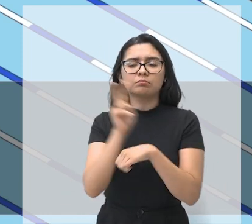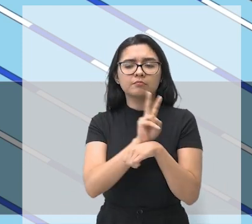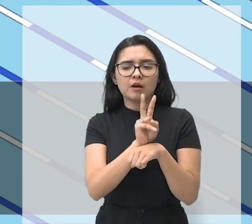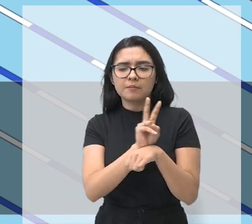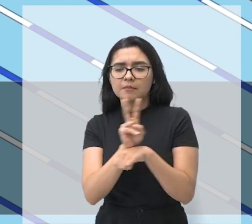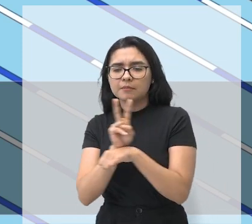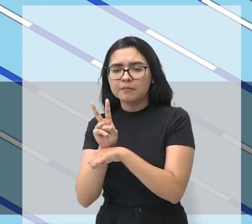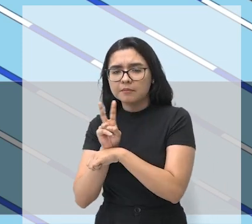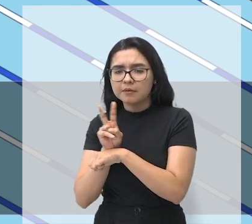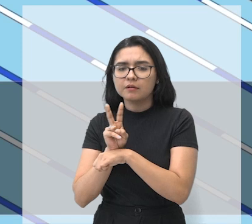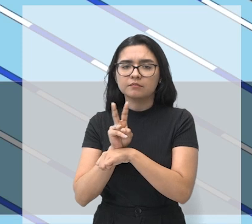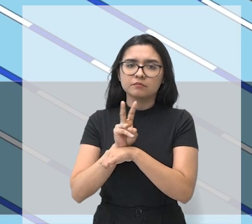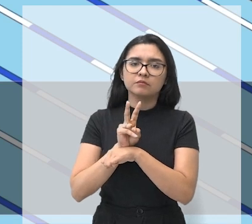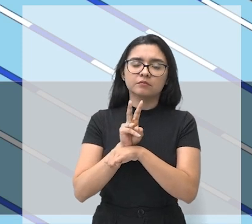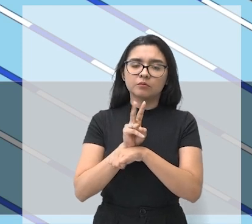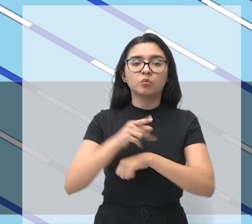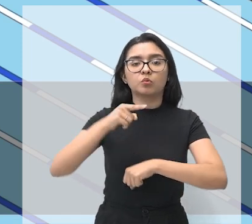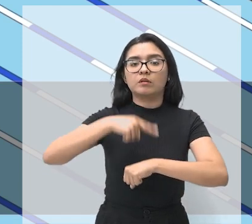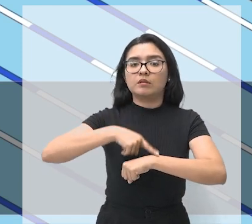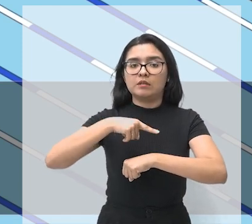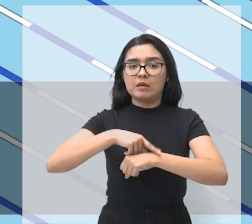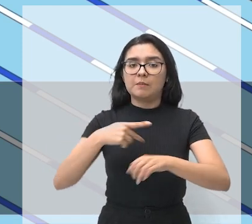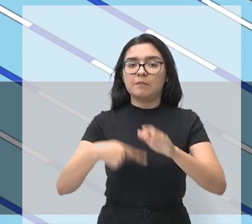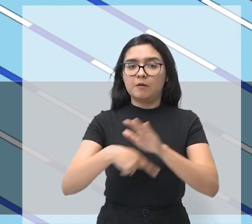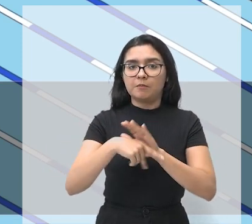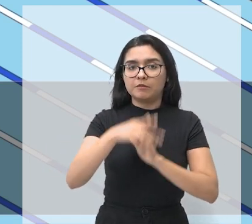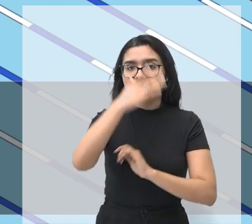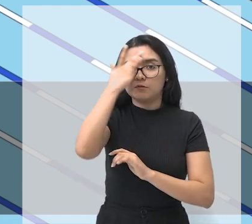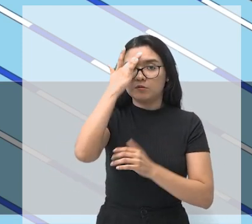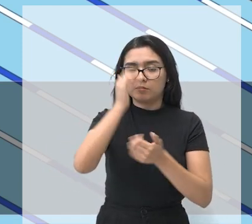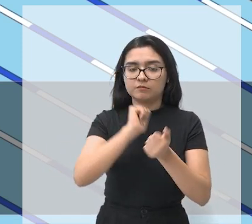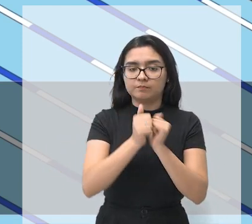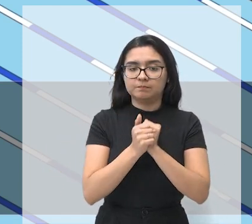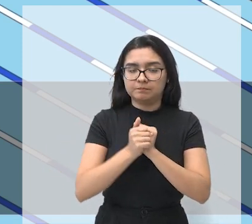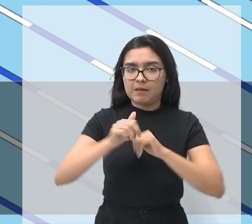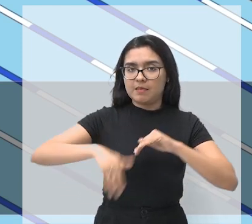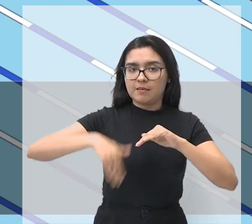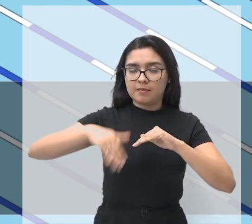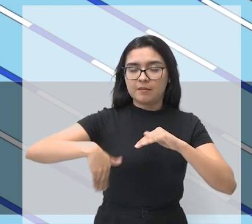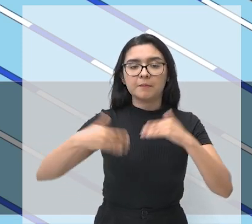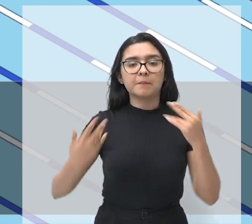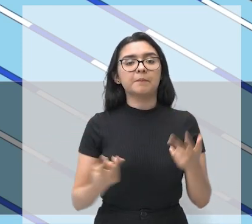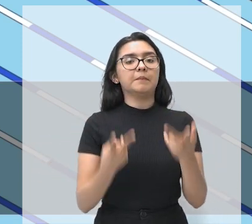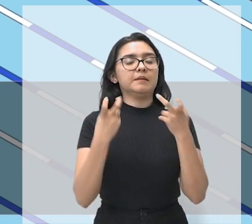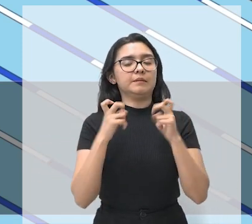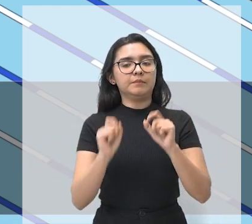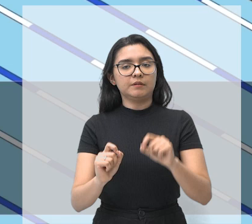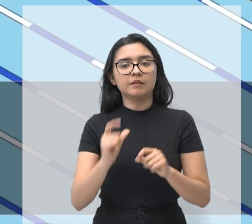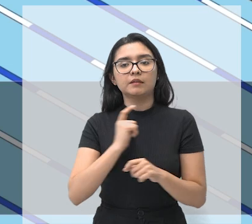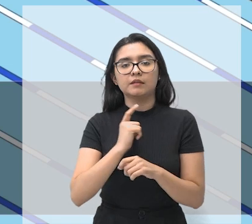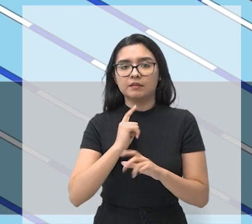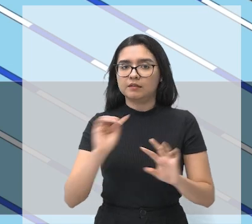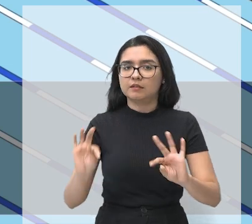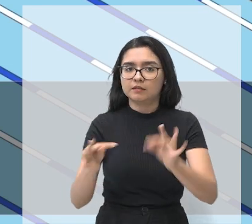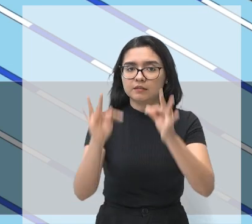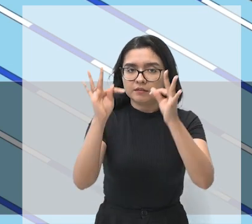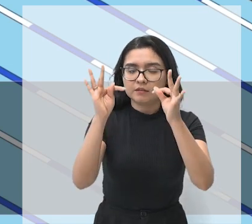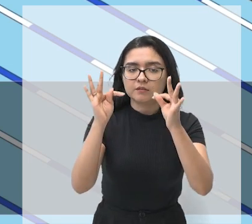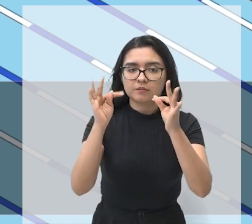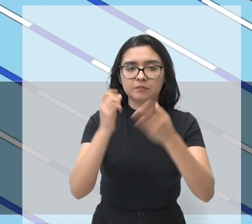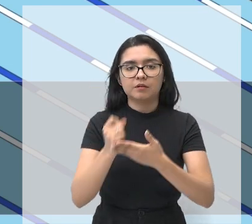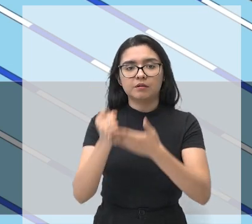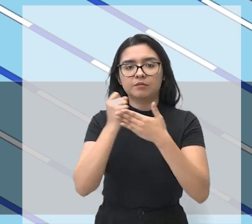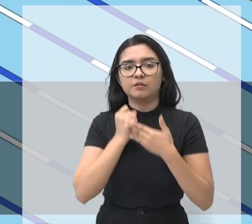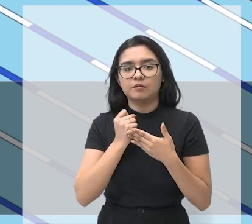que marcam manualmente o tempo dos atletas. Então, observem, nós temos aí a tecnologia trabalhando a